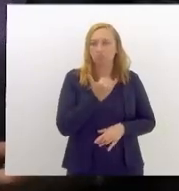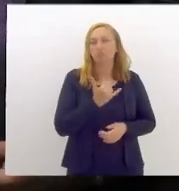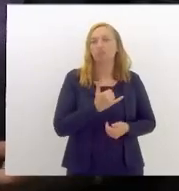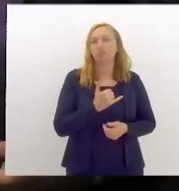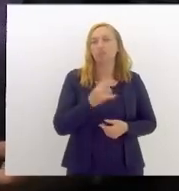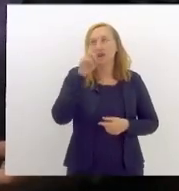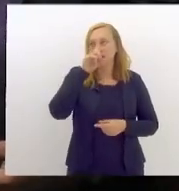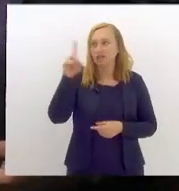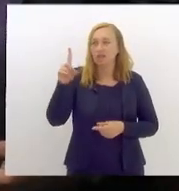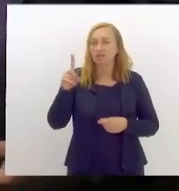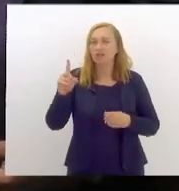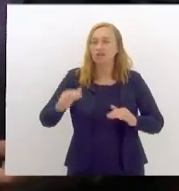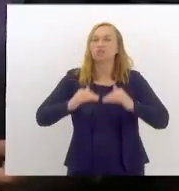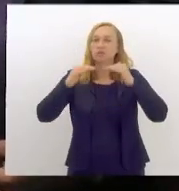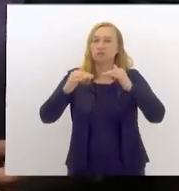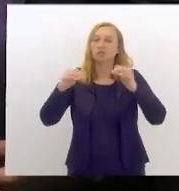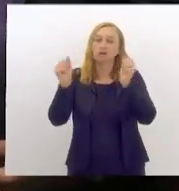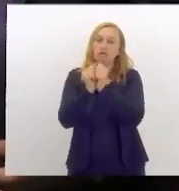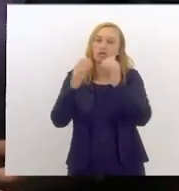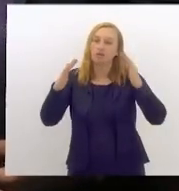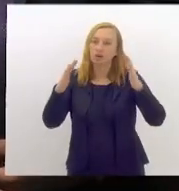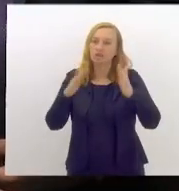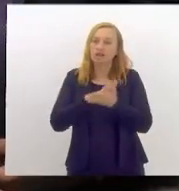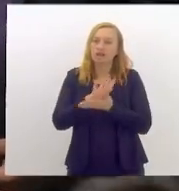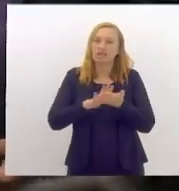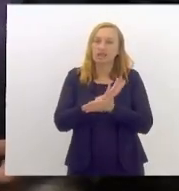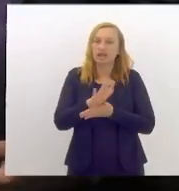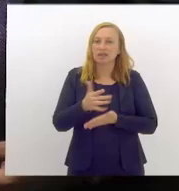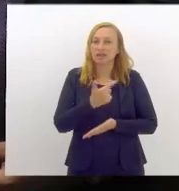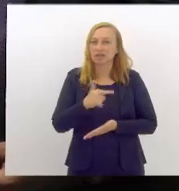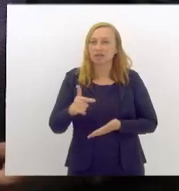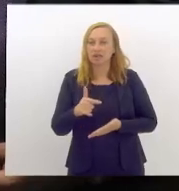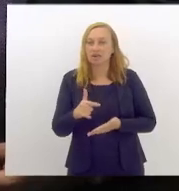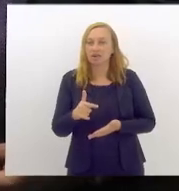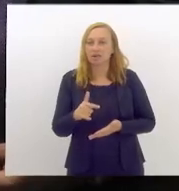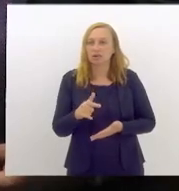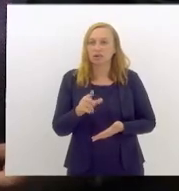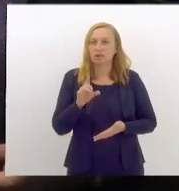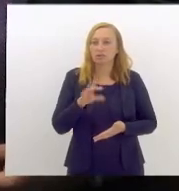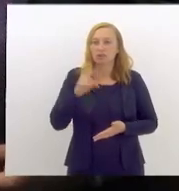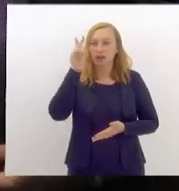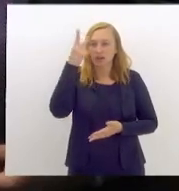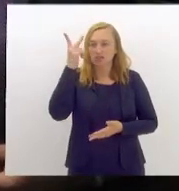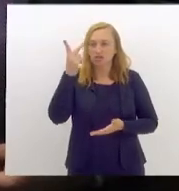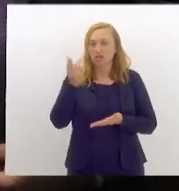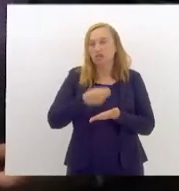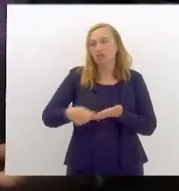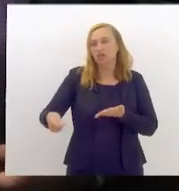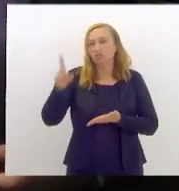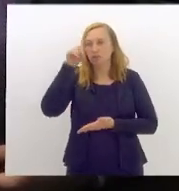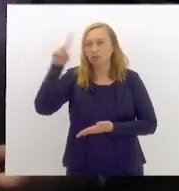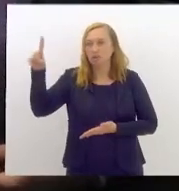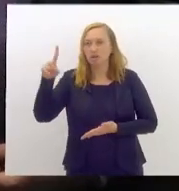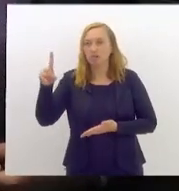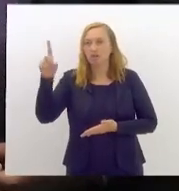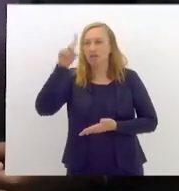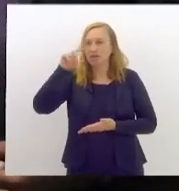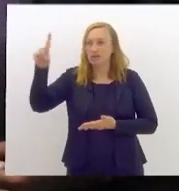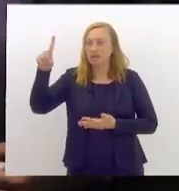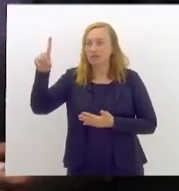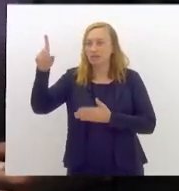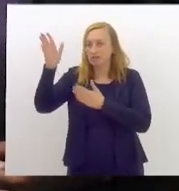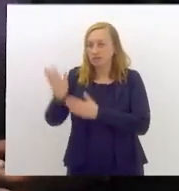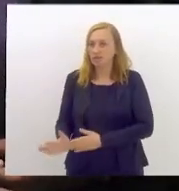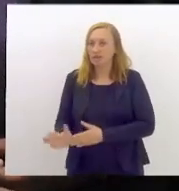Adeus toda honra toda glória nada tenho que não seja a história escrita por ele e a ele serei